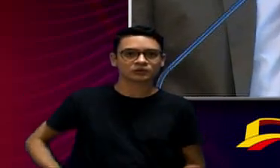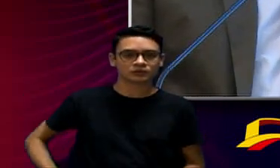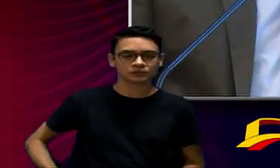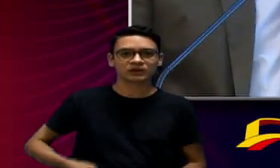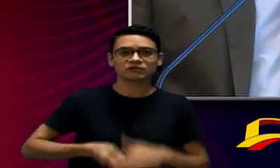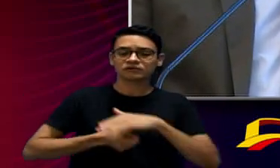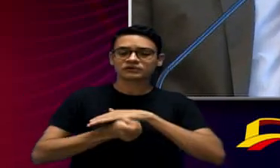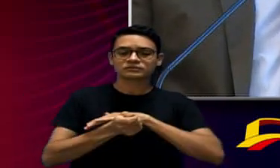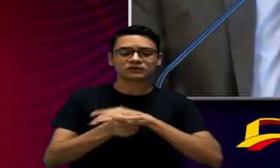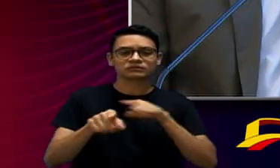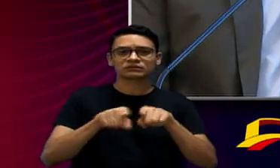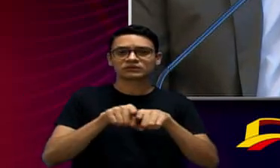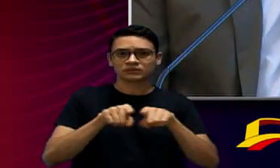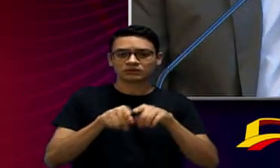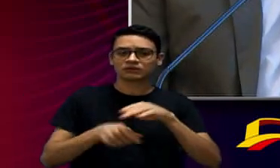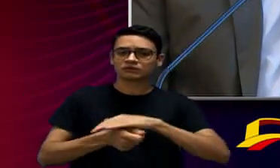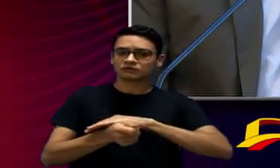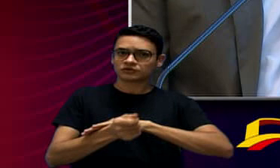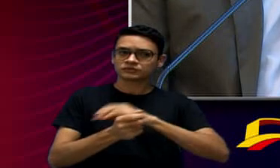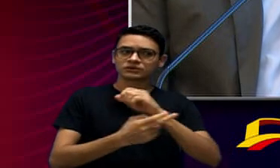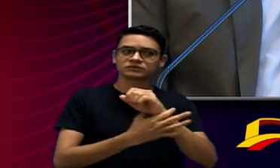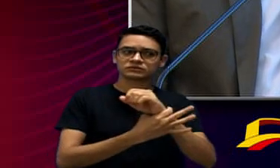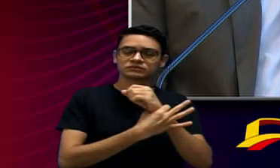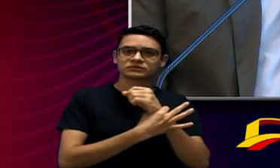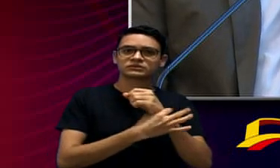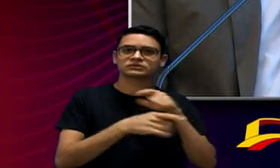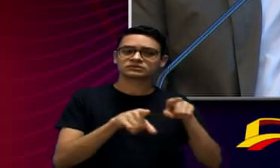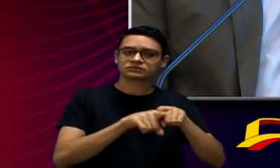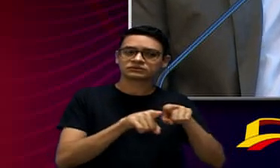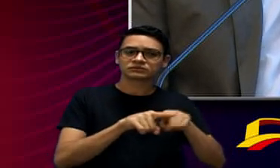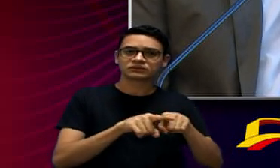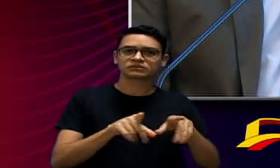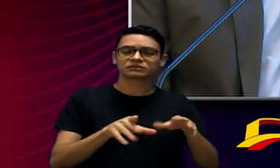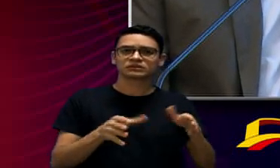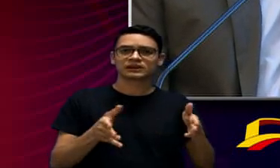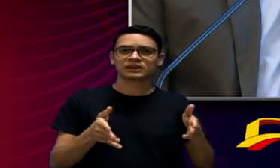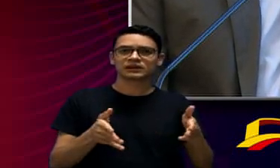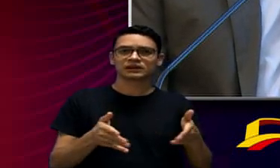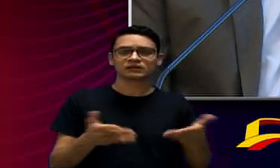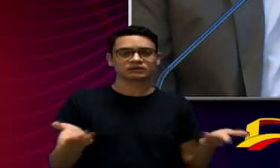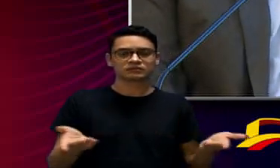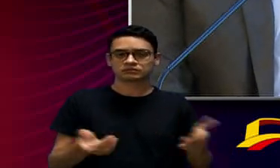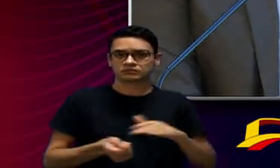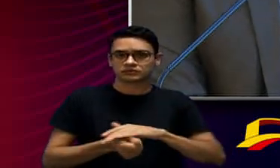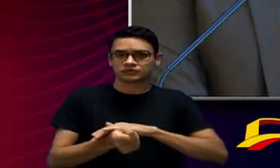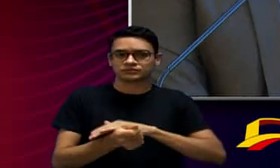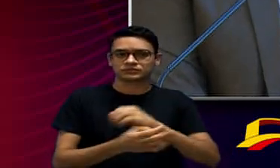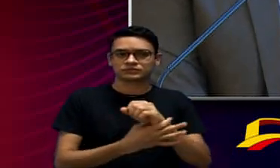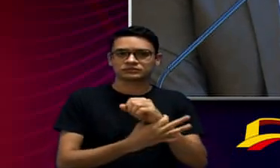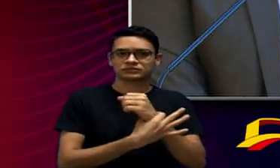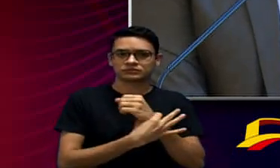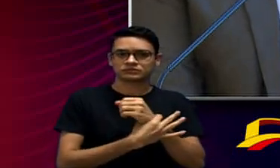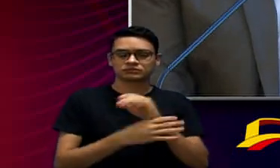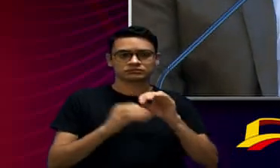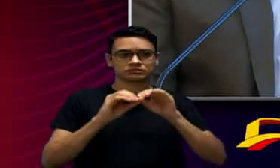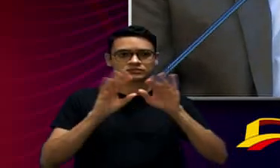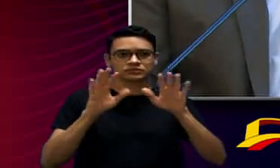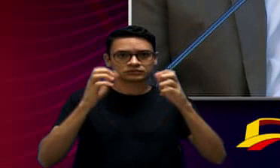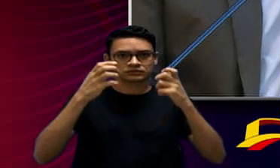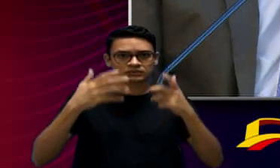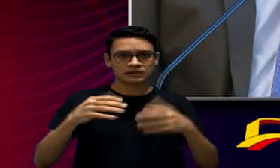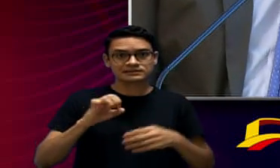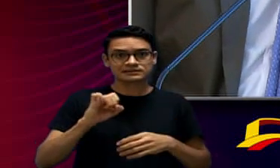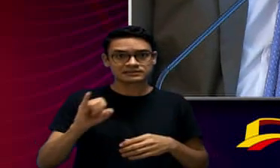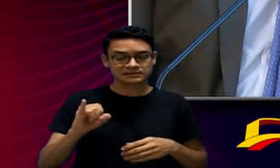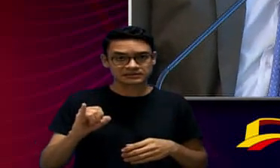também. É investimento de segurança. É? É investimento. Isso. Ela não deixa de ser um investimento. Sendo bem aplicado,